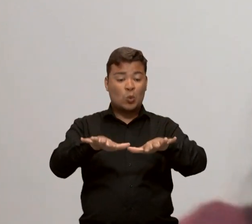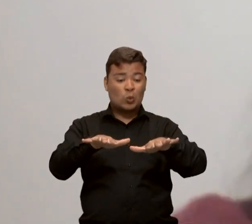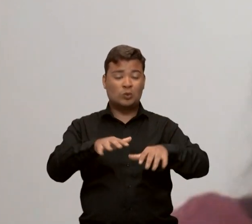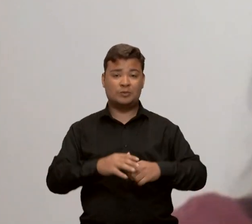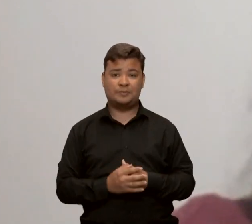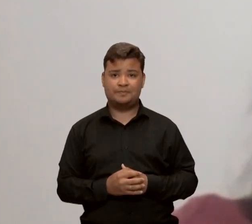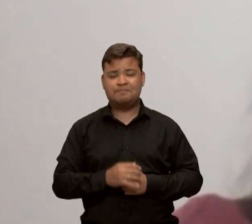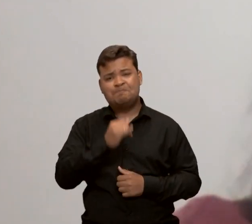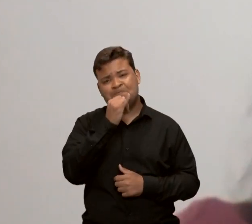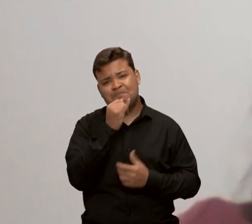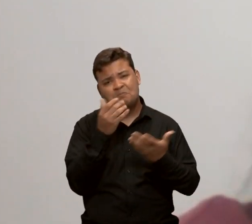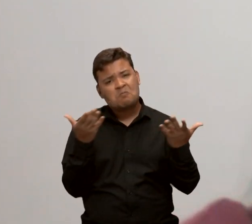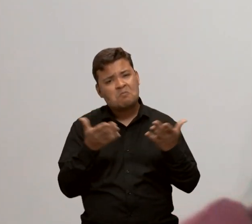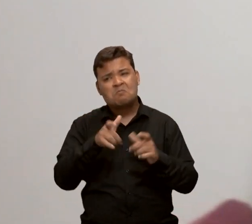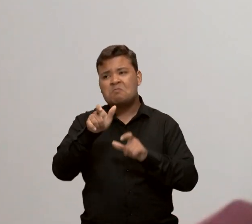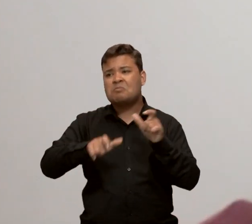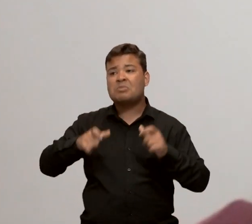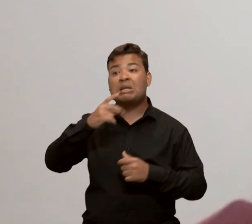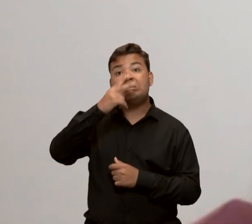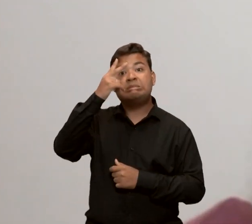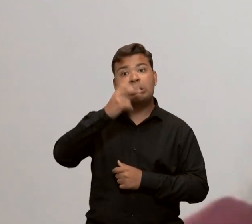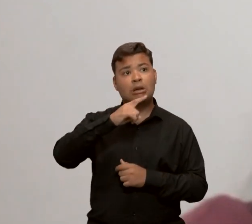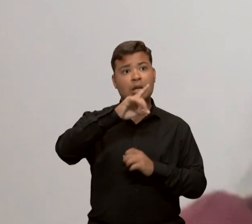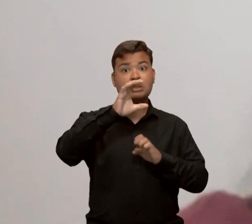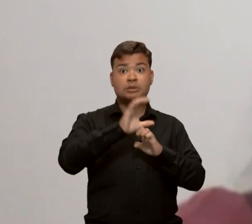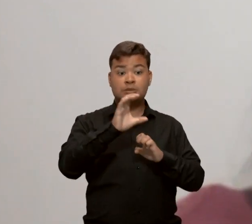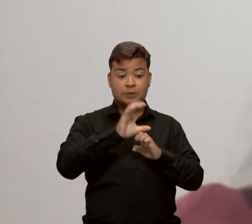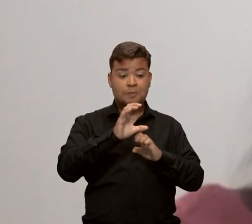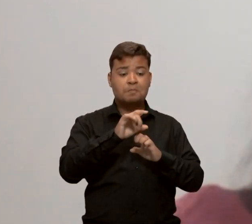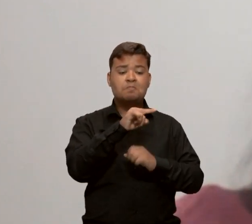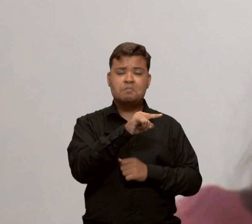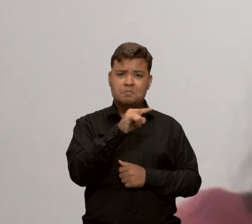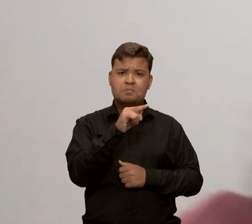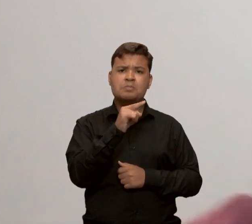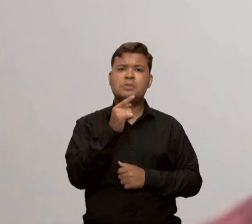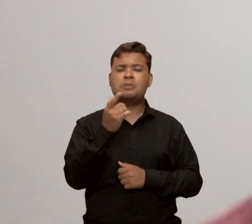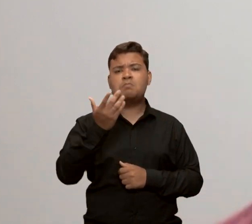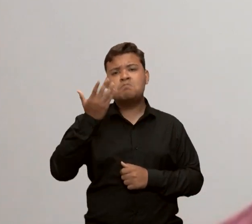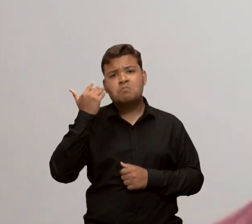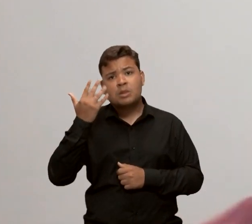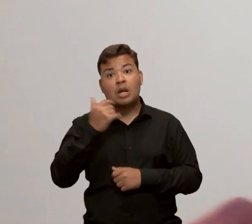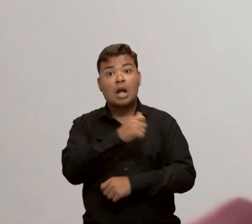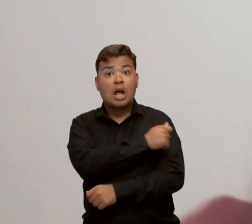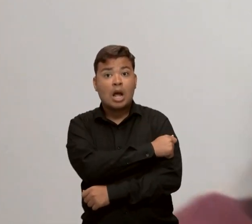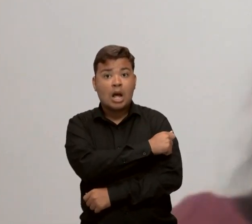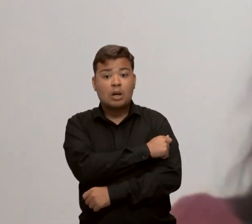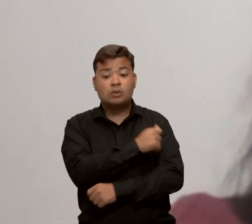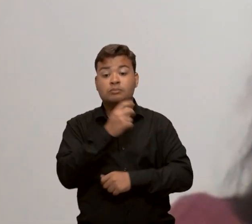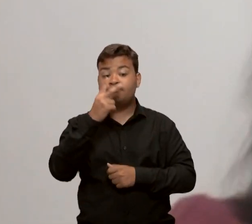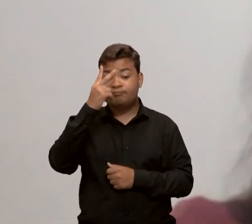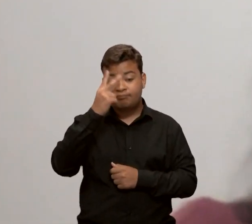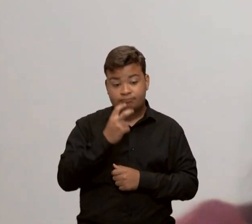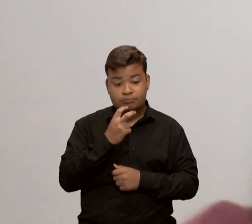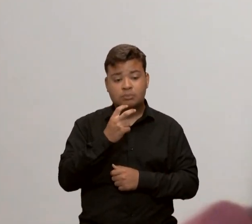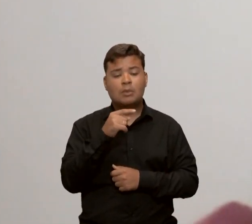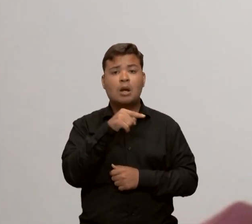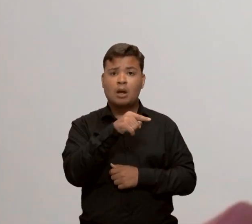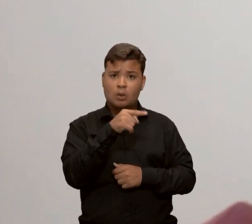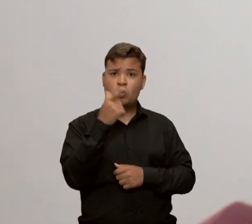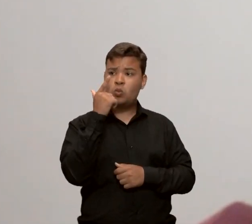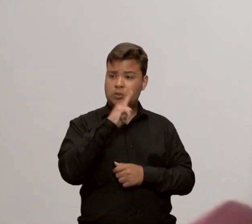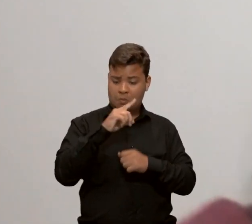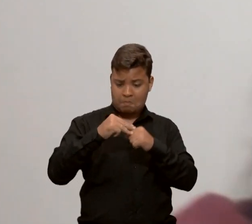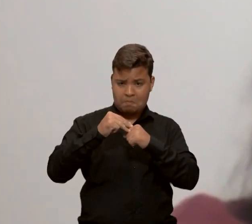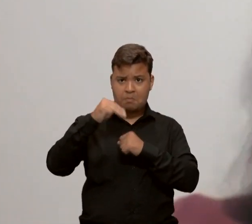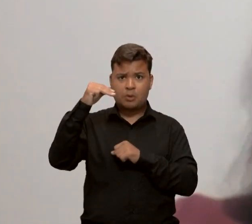né, que estudam. Lá no CEPAI tivemos uma aluna com deficiência visual que concluiu o mestrado,